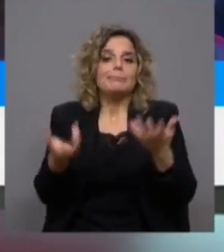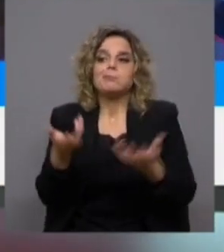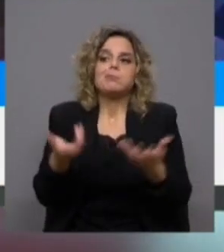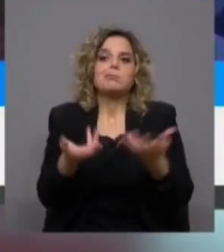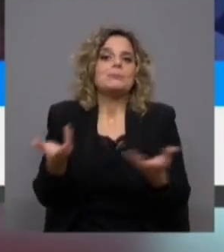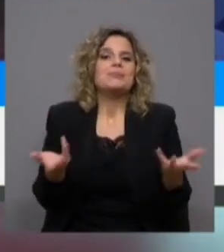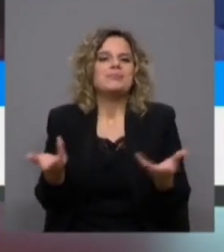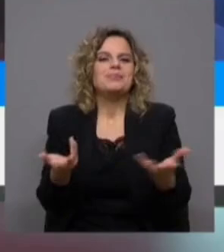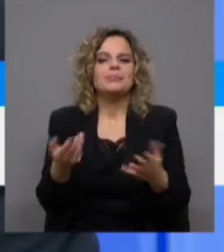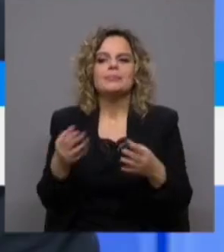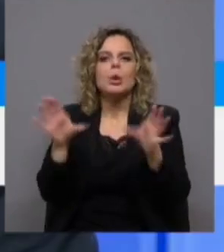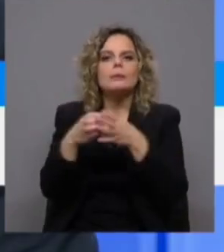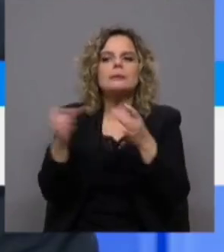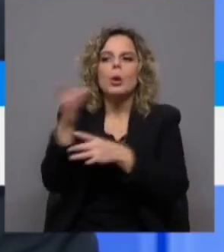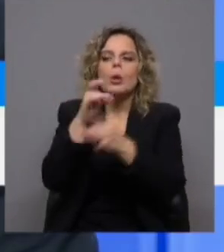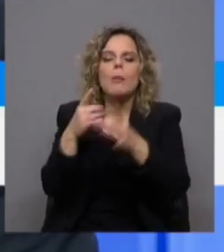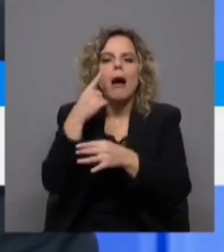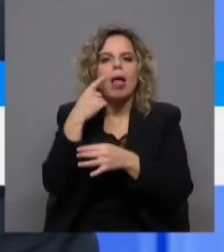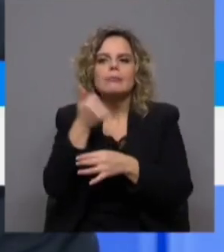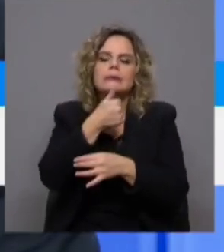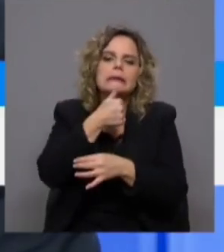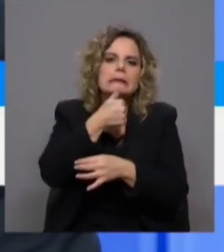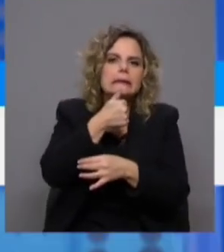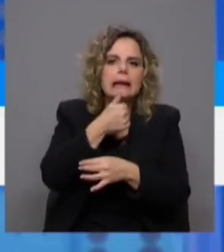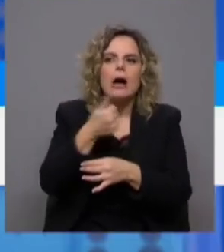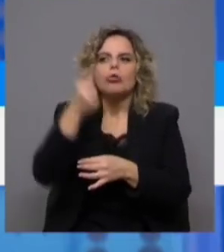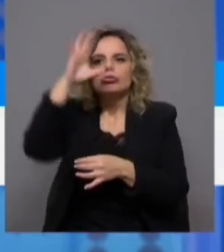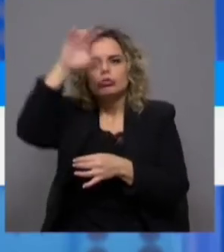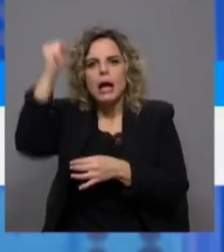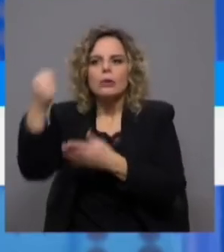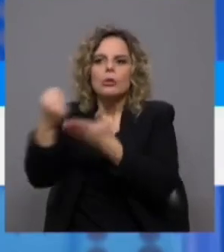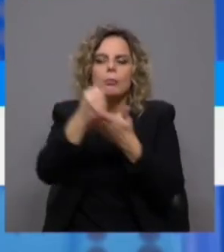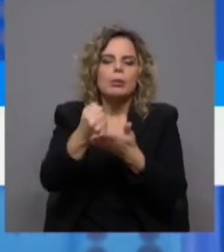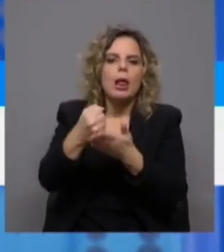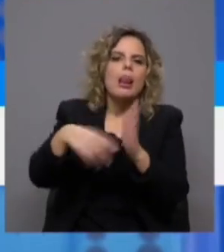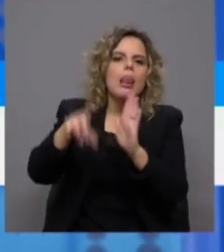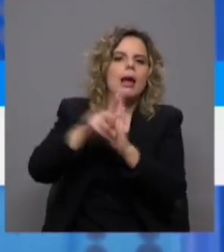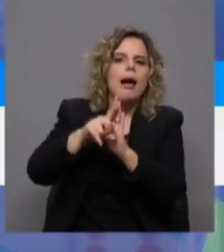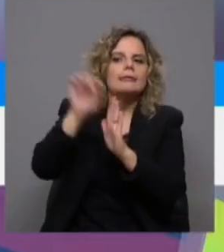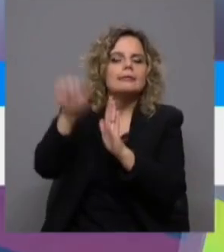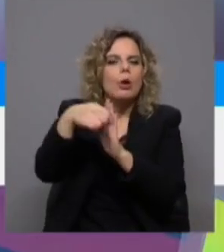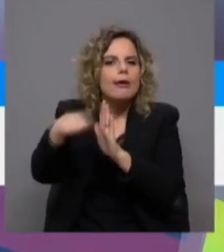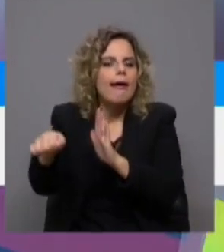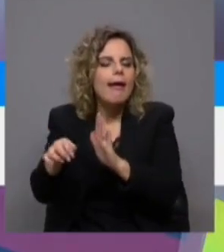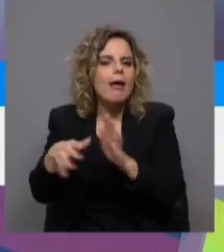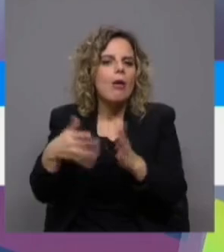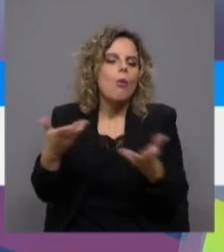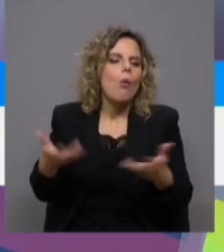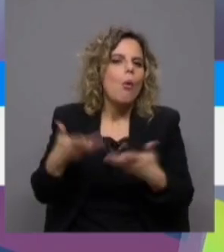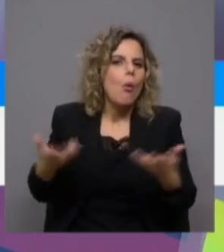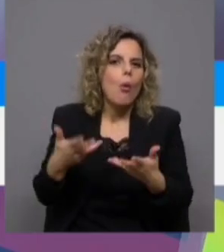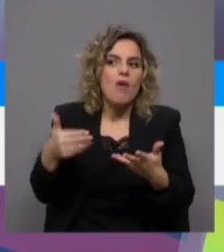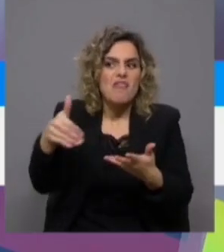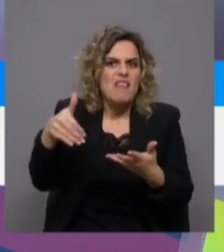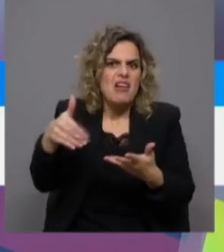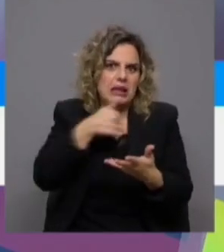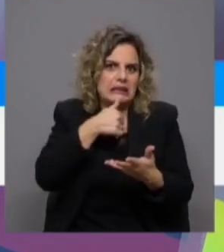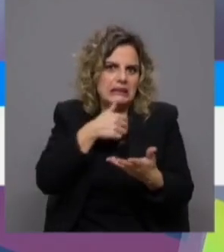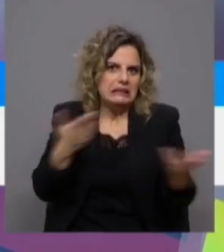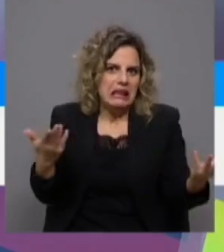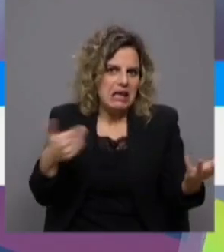inscrição encontro a comissão europeia não seguir se de farpas ajuda a gestação ou não gaste essa decisão de estar ser estar iminente